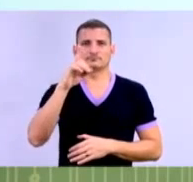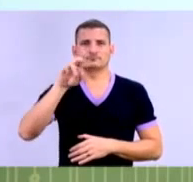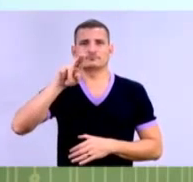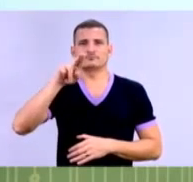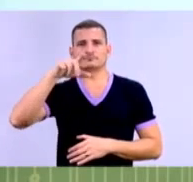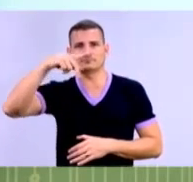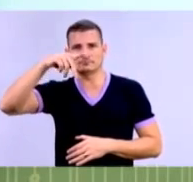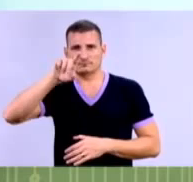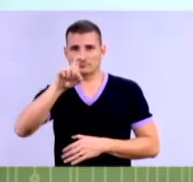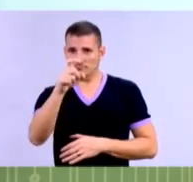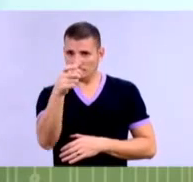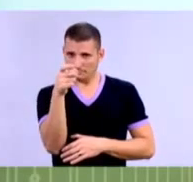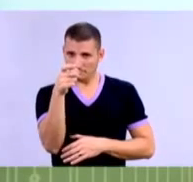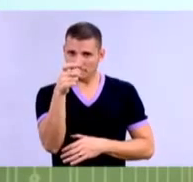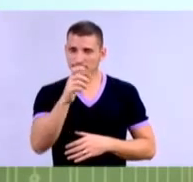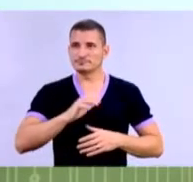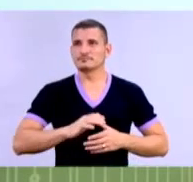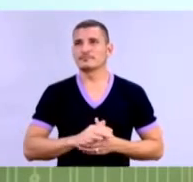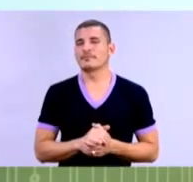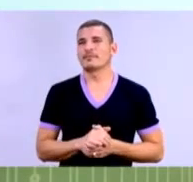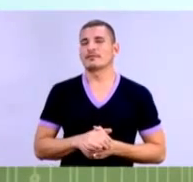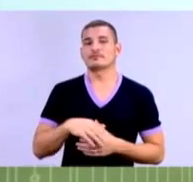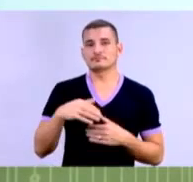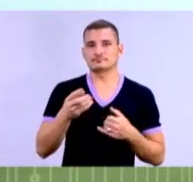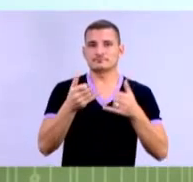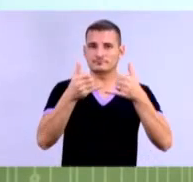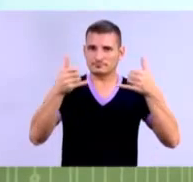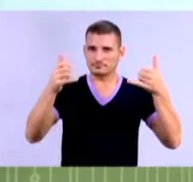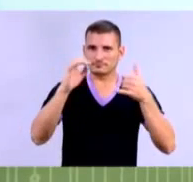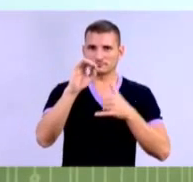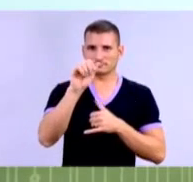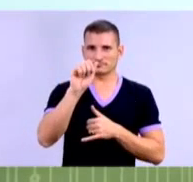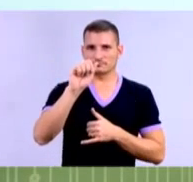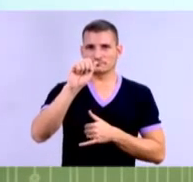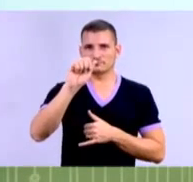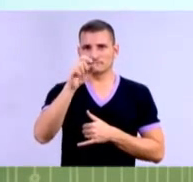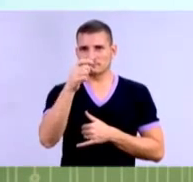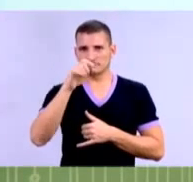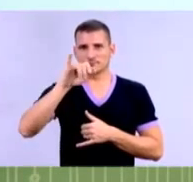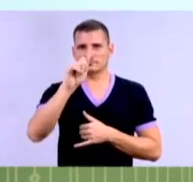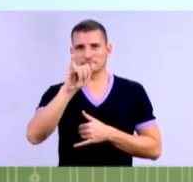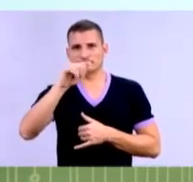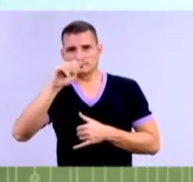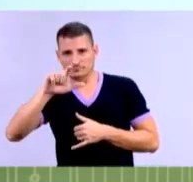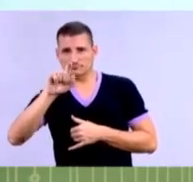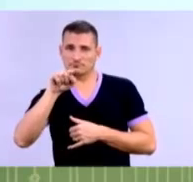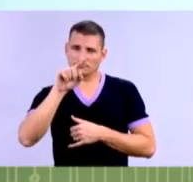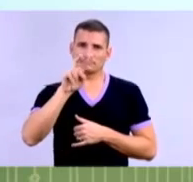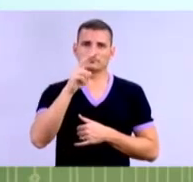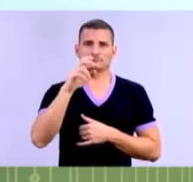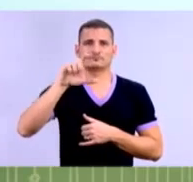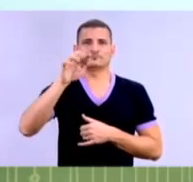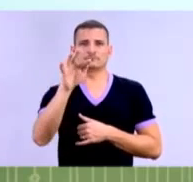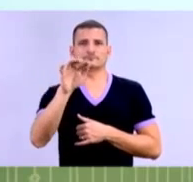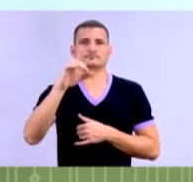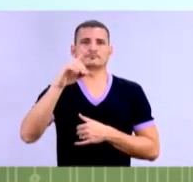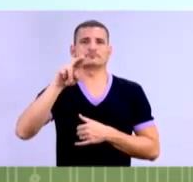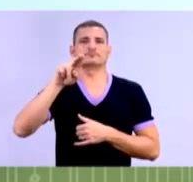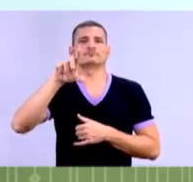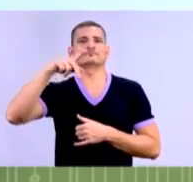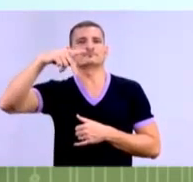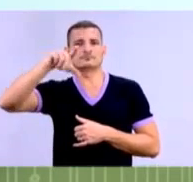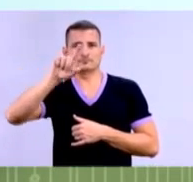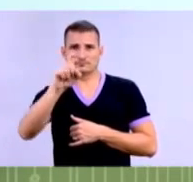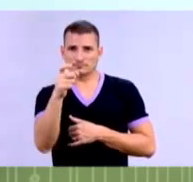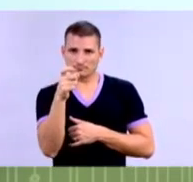sentidos simultaneamente. Então, o cabo coaxial, ele é half duplex, pode ser nos dois sentidos, mas um por vez. Por quê?